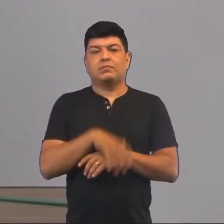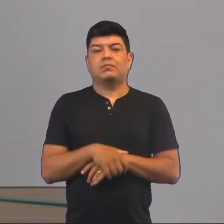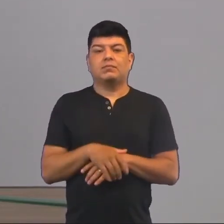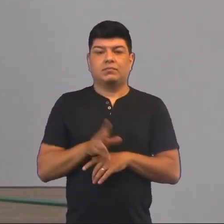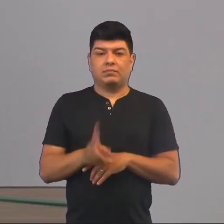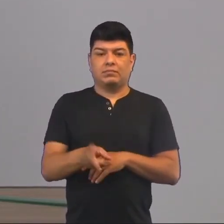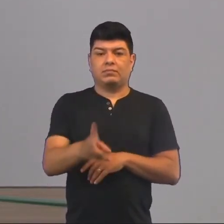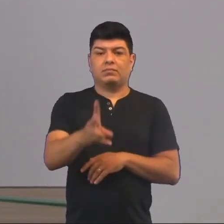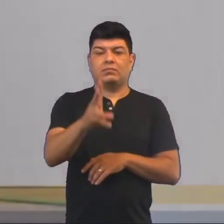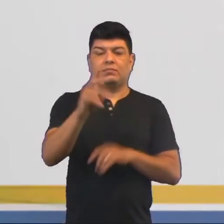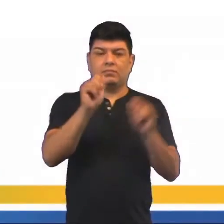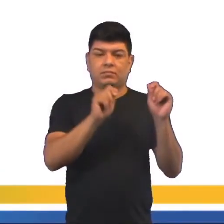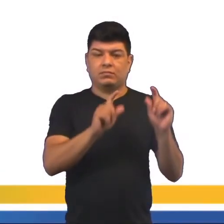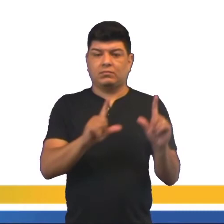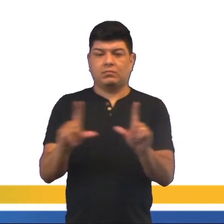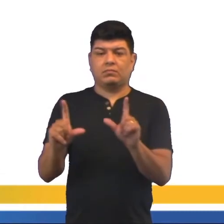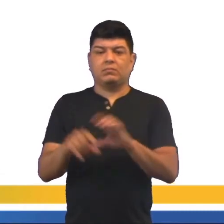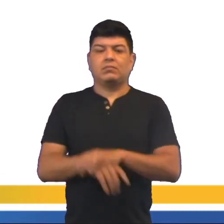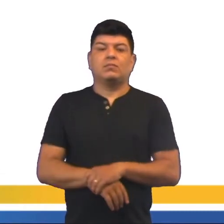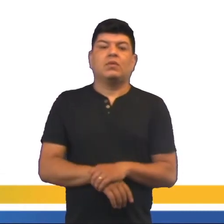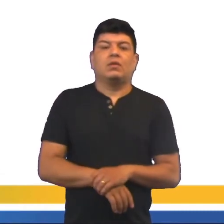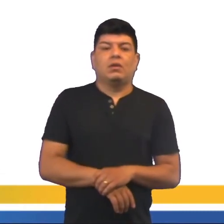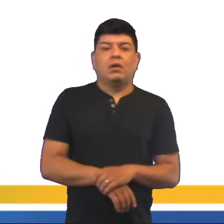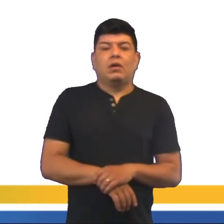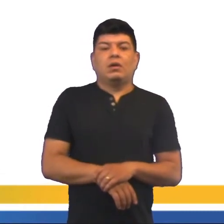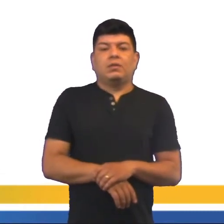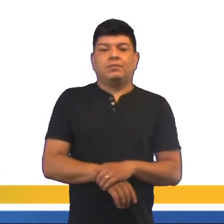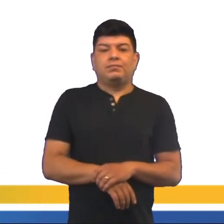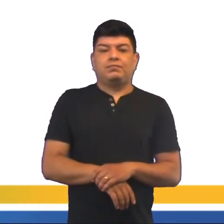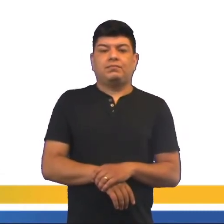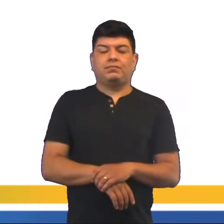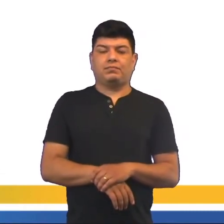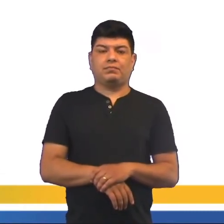Vamos continuar na telinha.